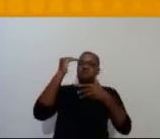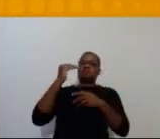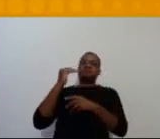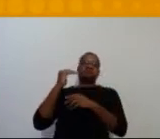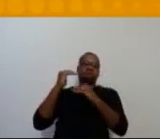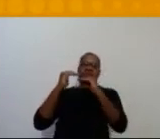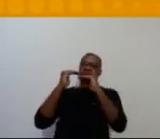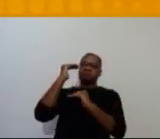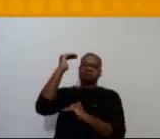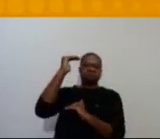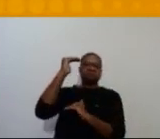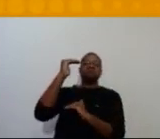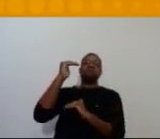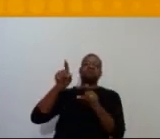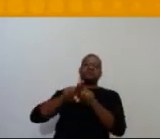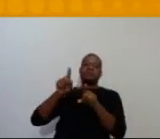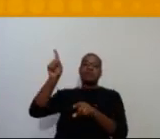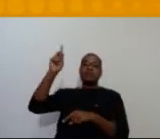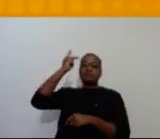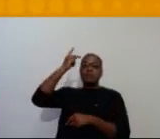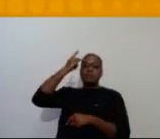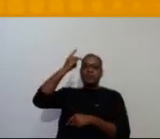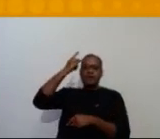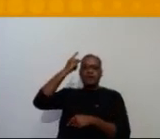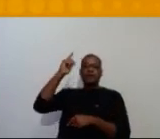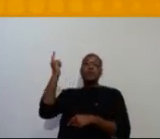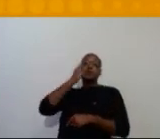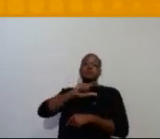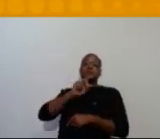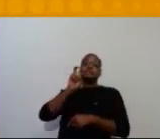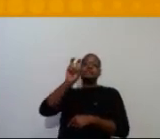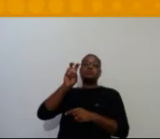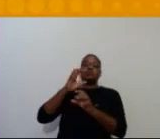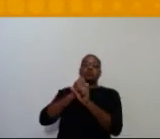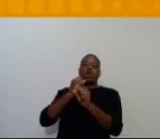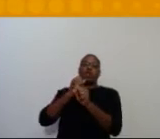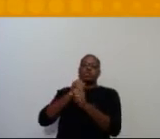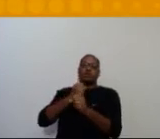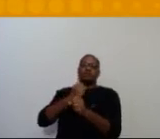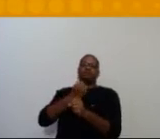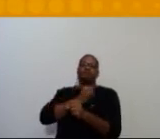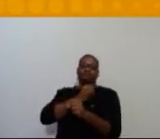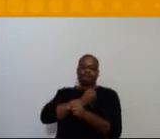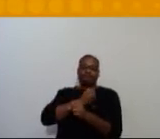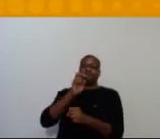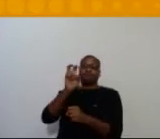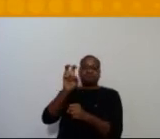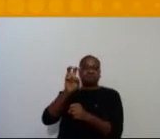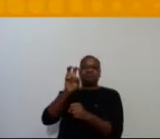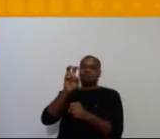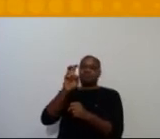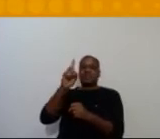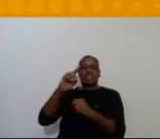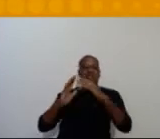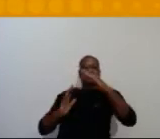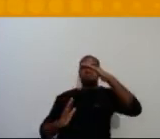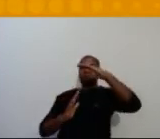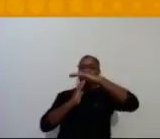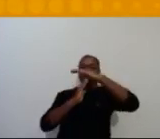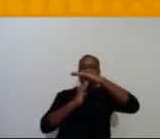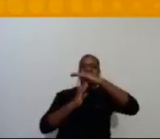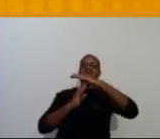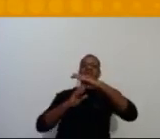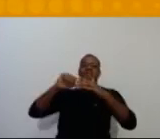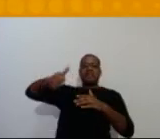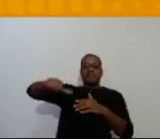a nota 5, a maior nota de avaliação da educação superior, nos cursos, na estrutura, no corpo